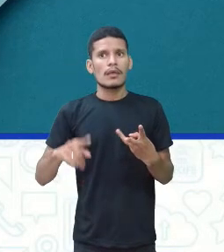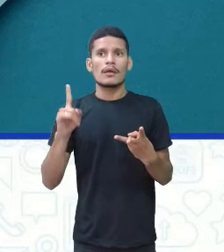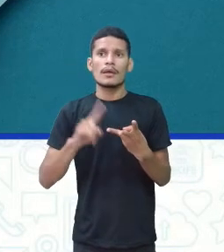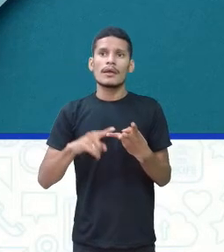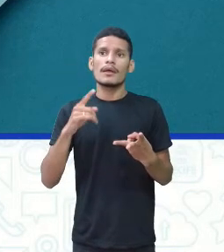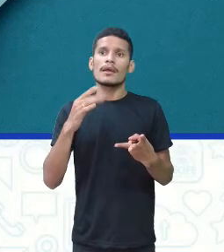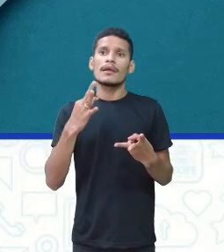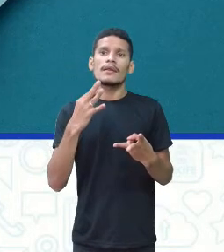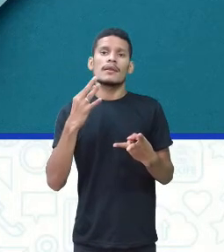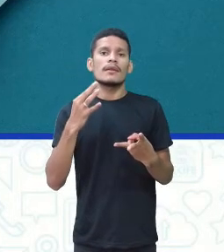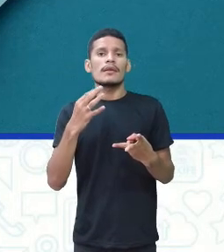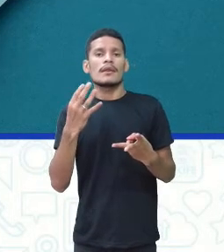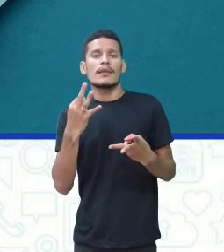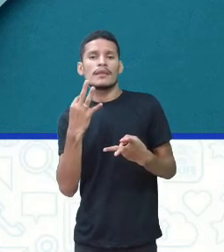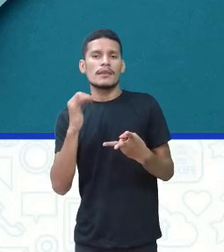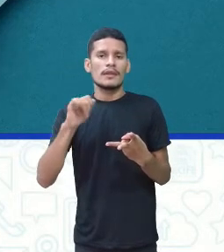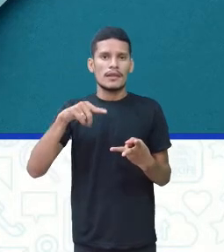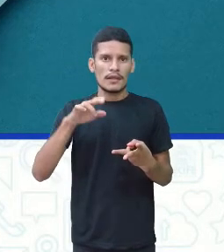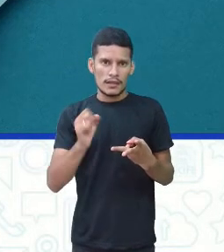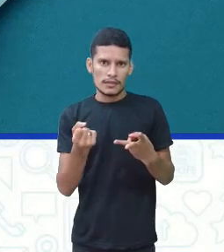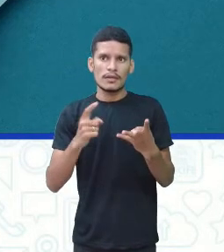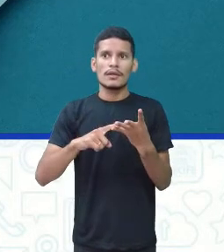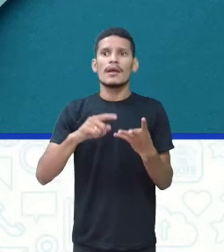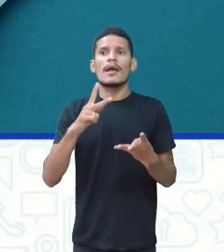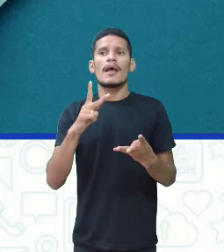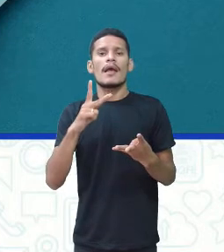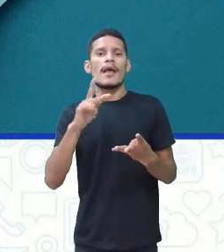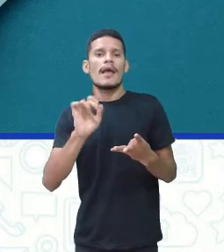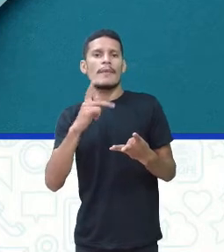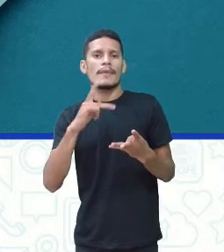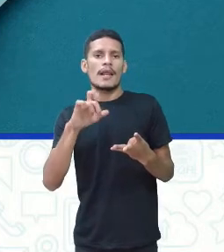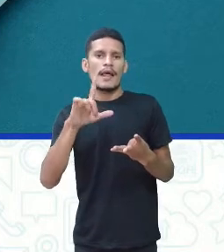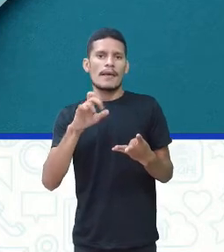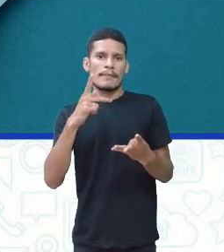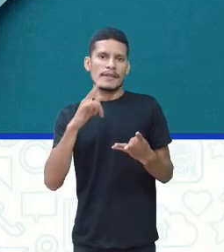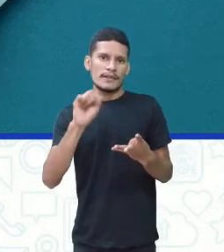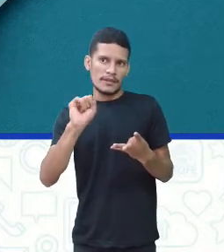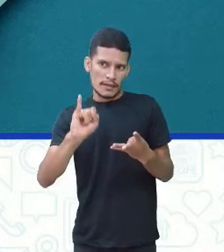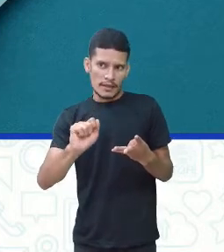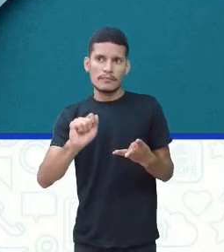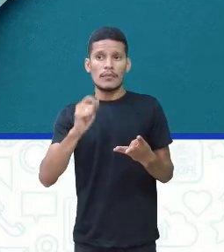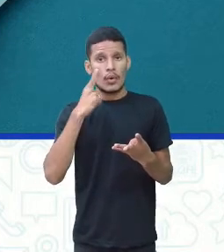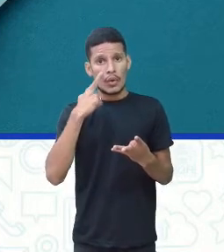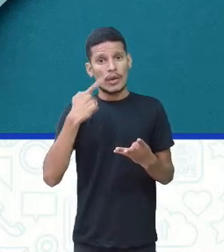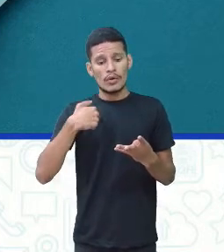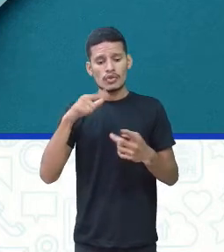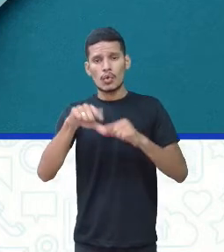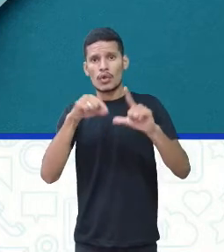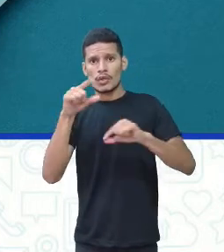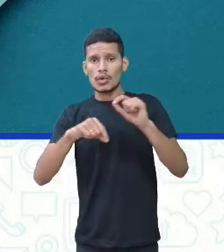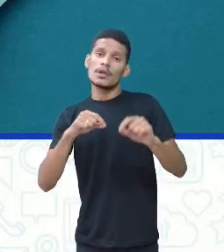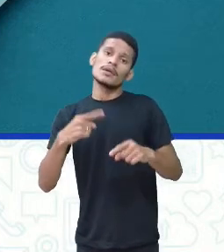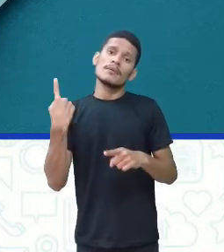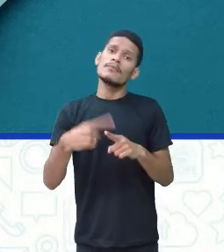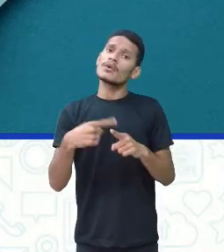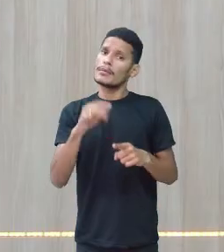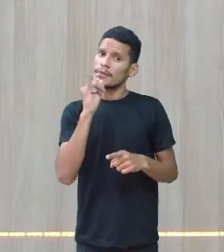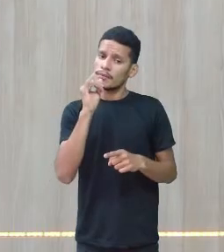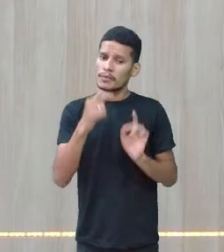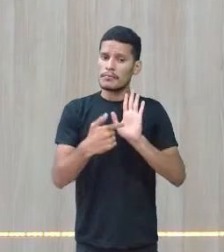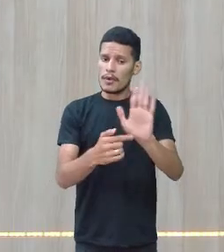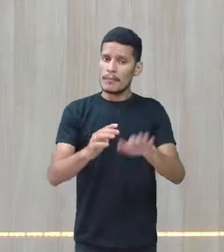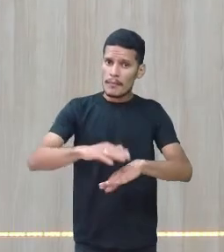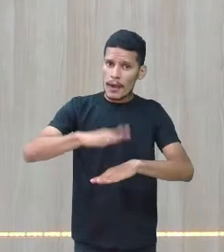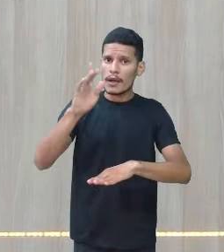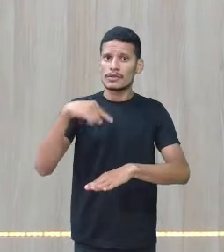e epilepsia. Então, aí eu selecionei, tem muitos, gente, eu selecionei esses por achar que eles aparecem mais, a